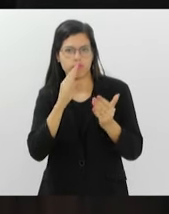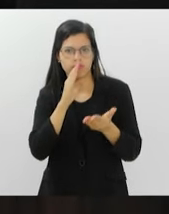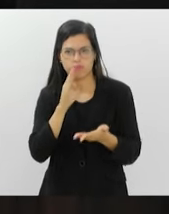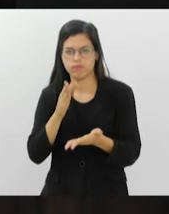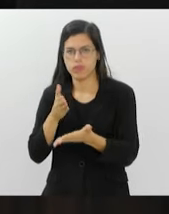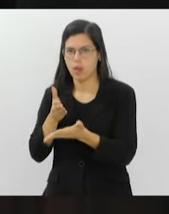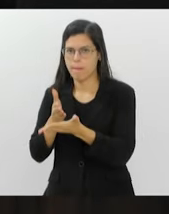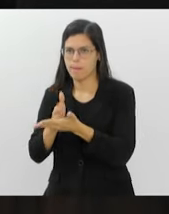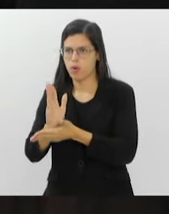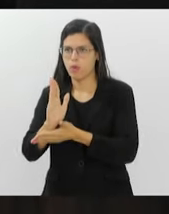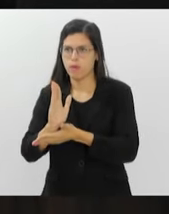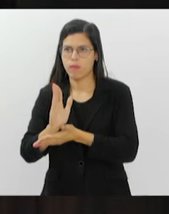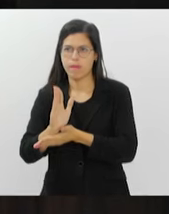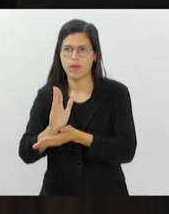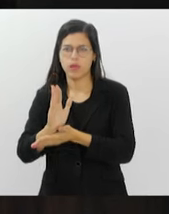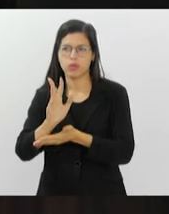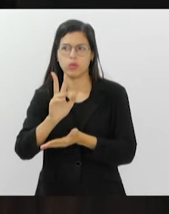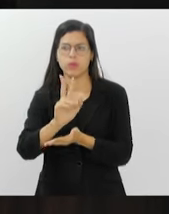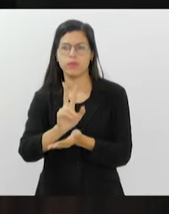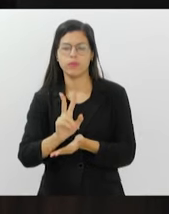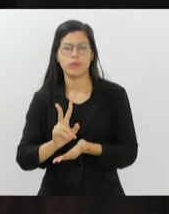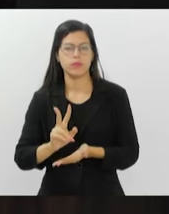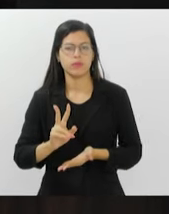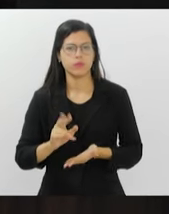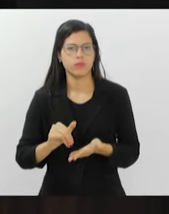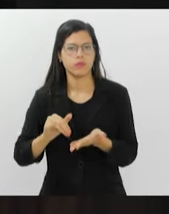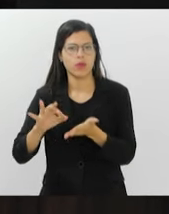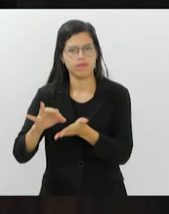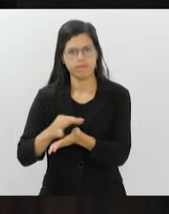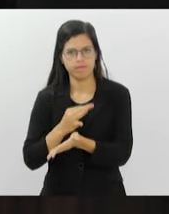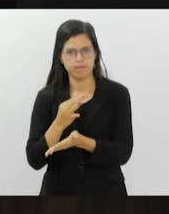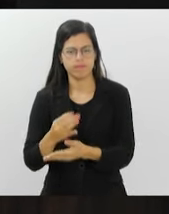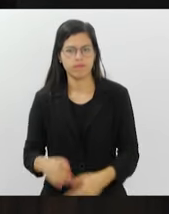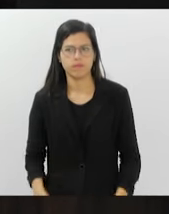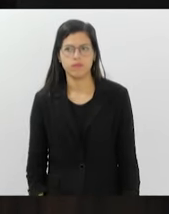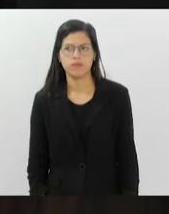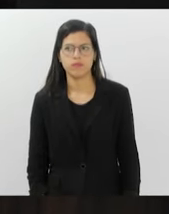estão aprovado vai autógrafo